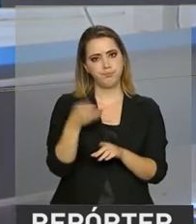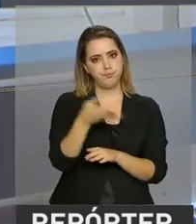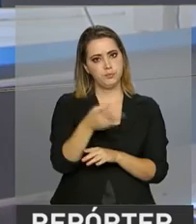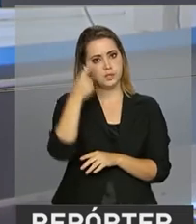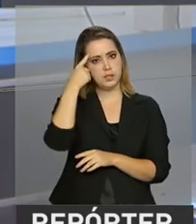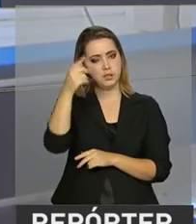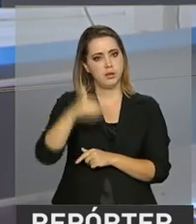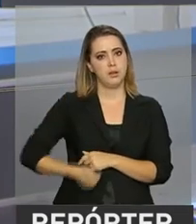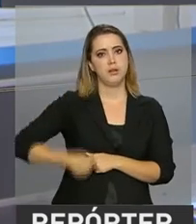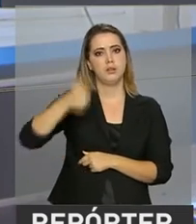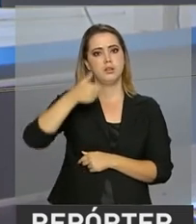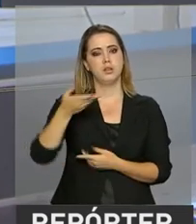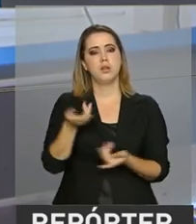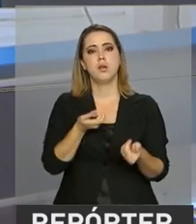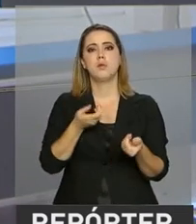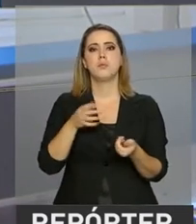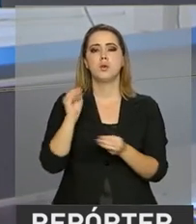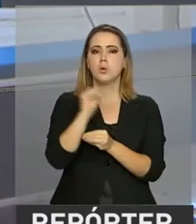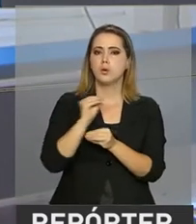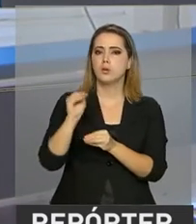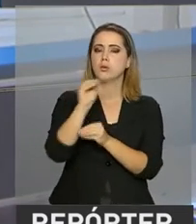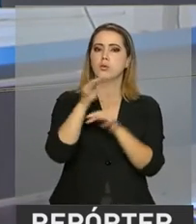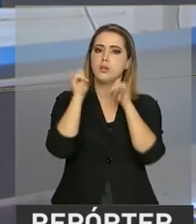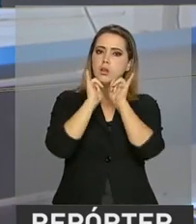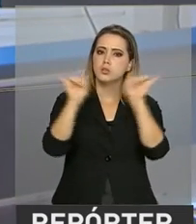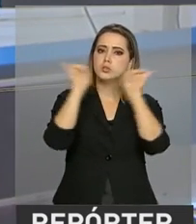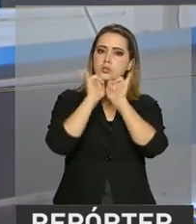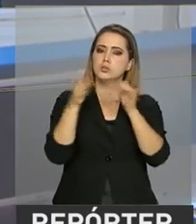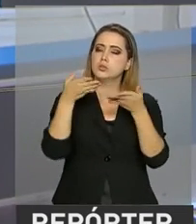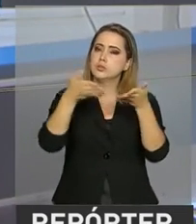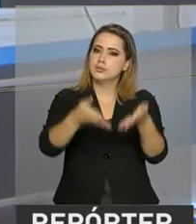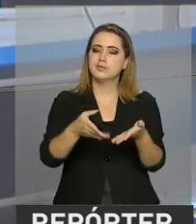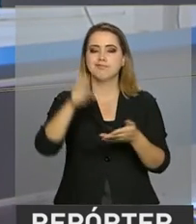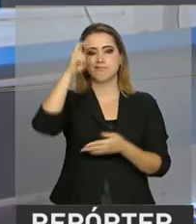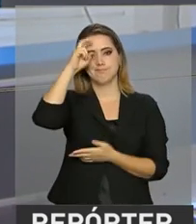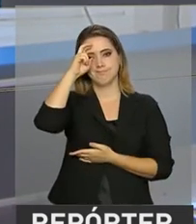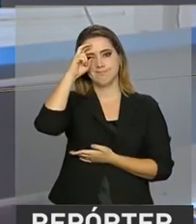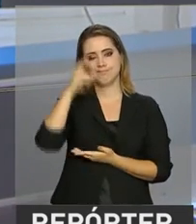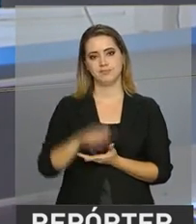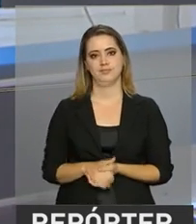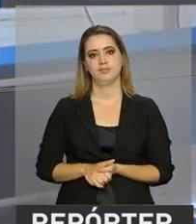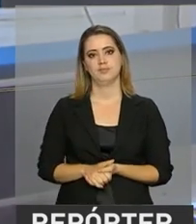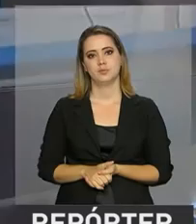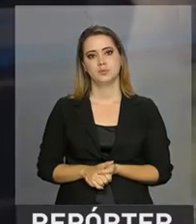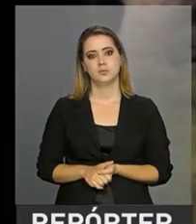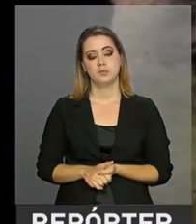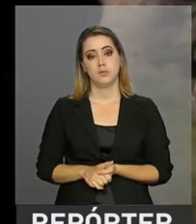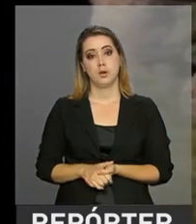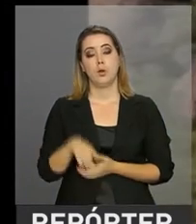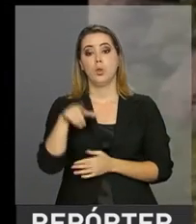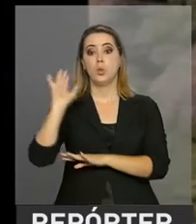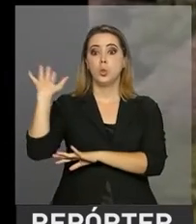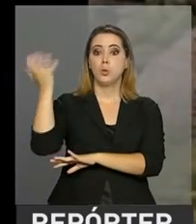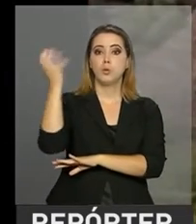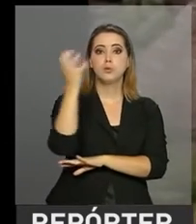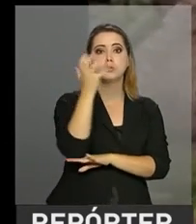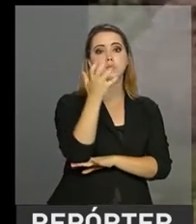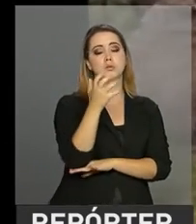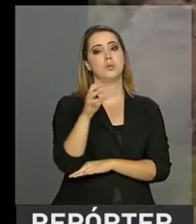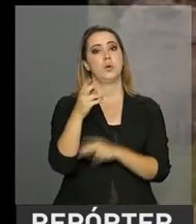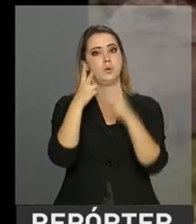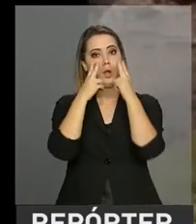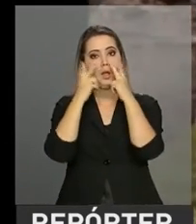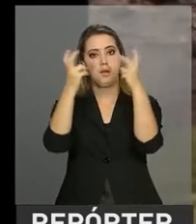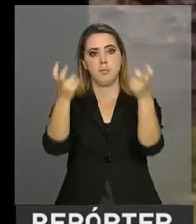é melhorar os mecanismos de conservação e divulgação desse patrimônio cultural no parque nacional da serra da